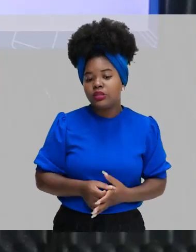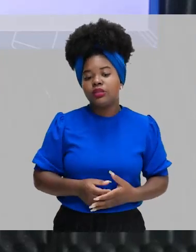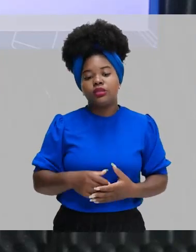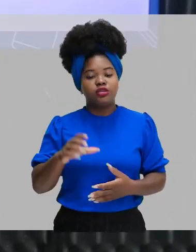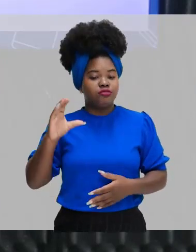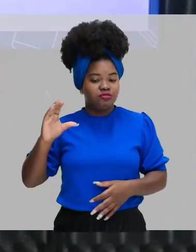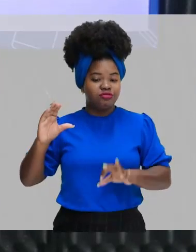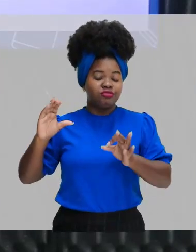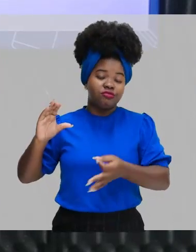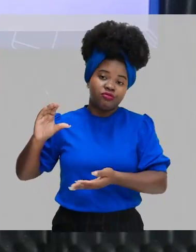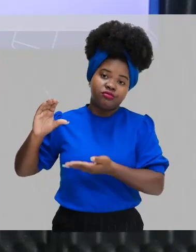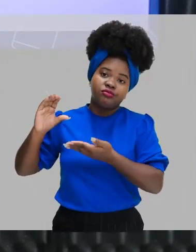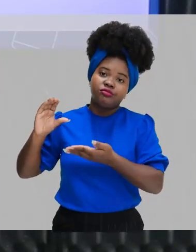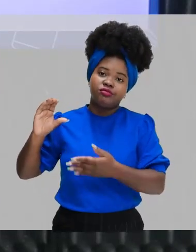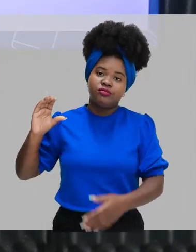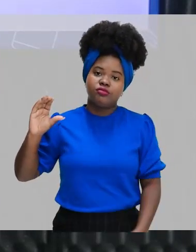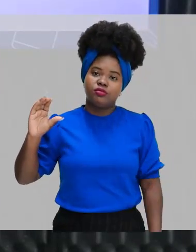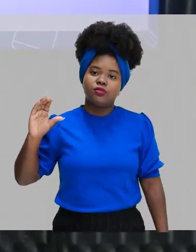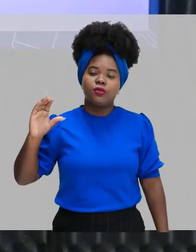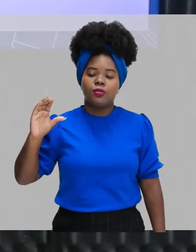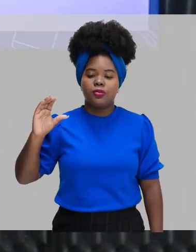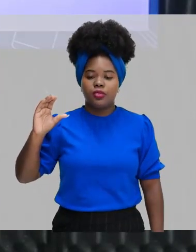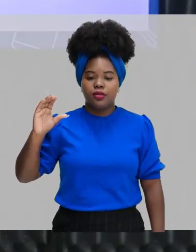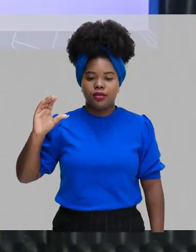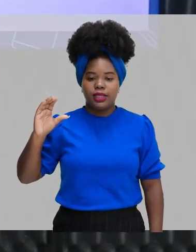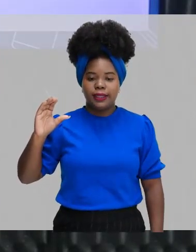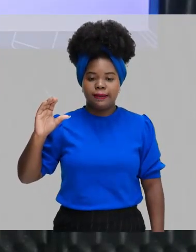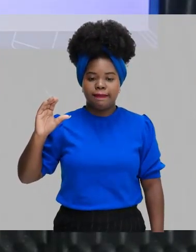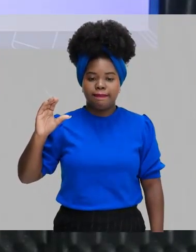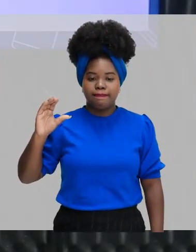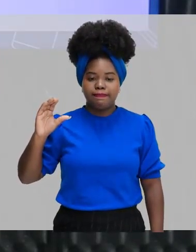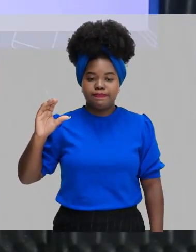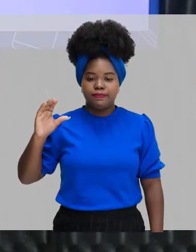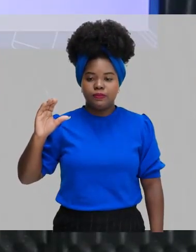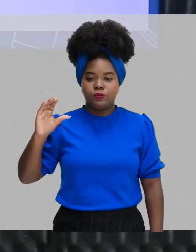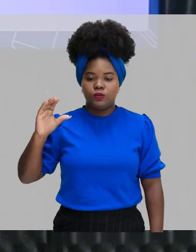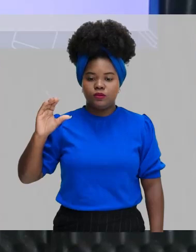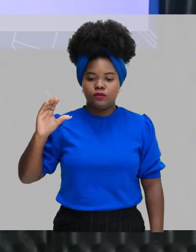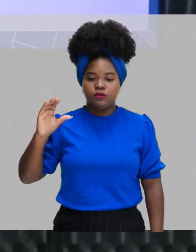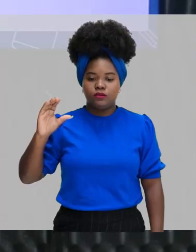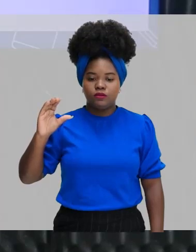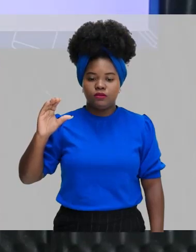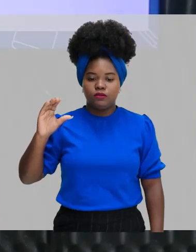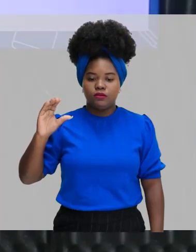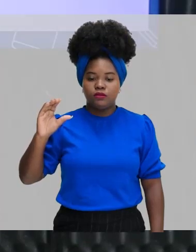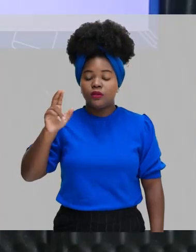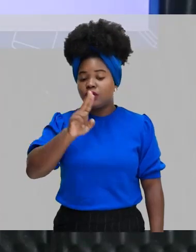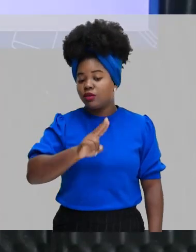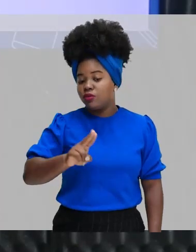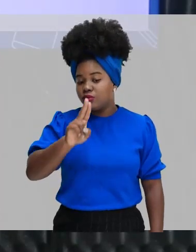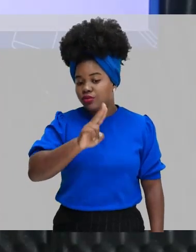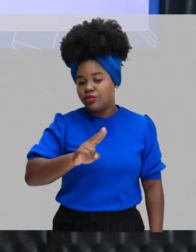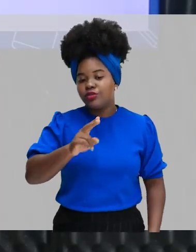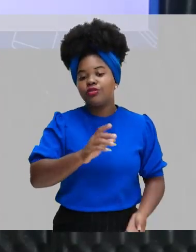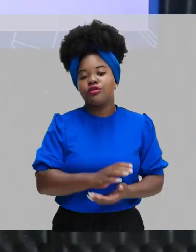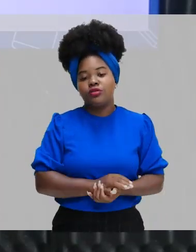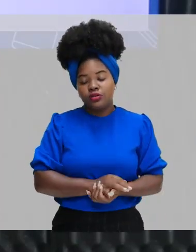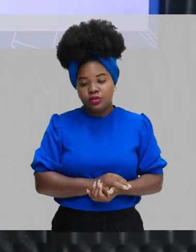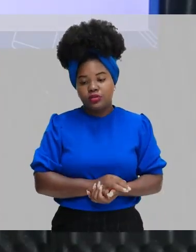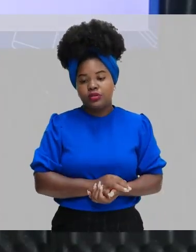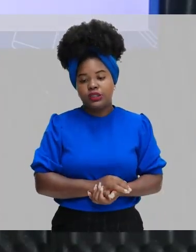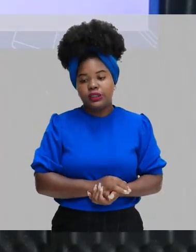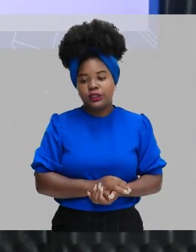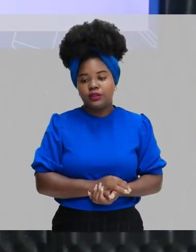ficamos com a radiação Gama então a radiação Gama é aquela que é utilizada no combate contra o